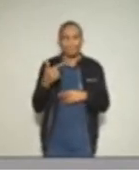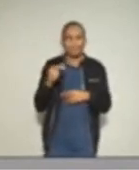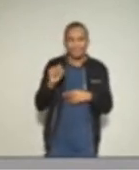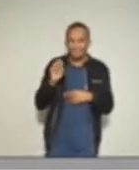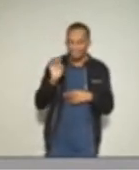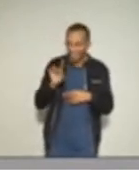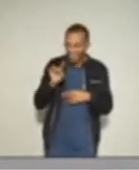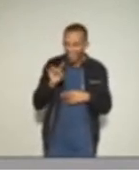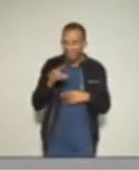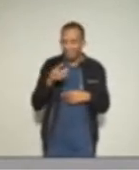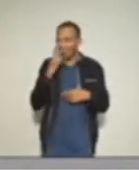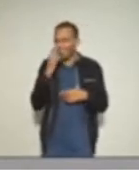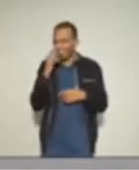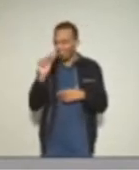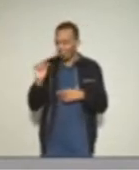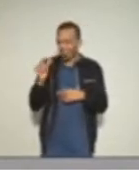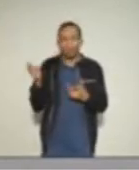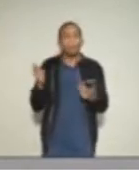Quando você